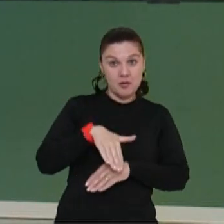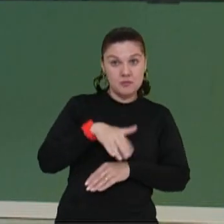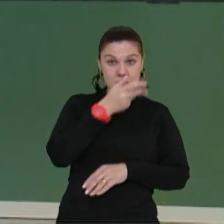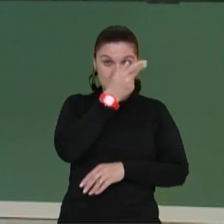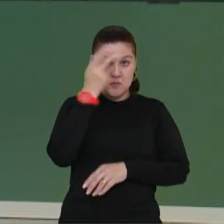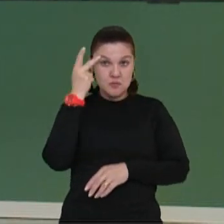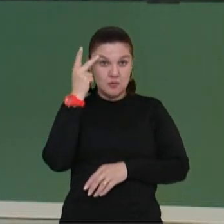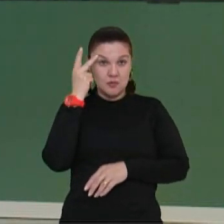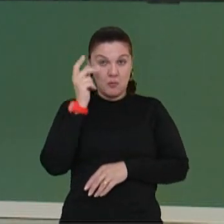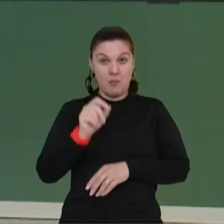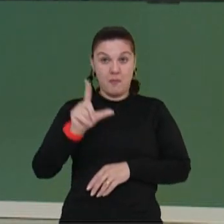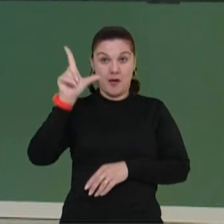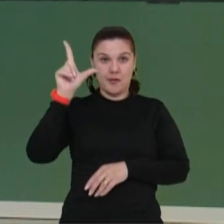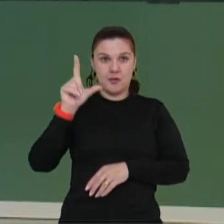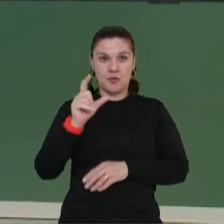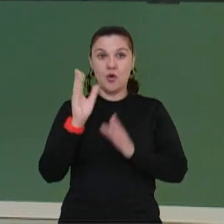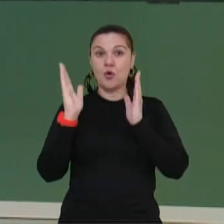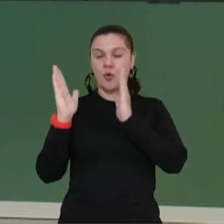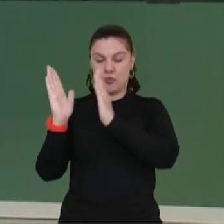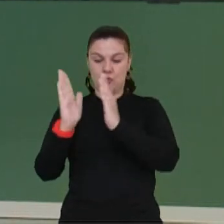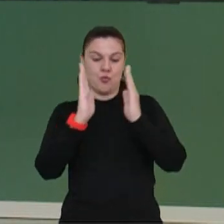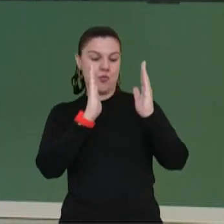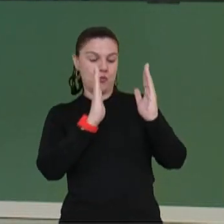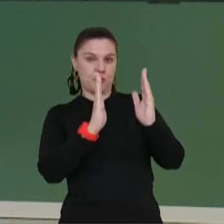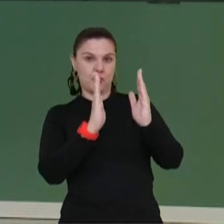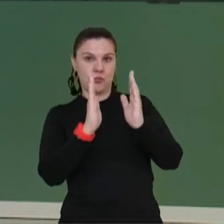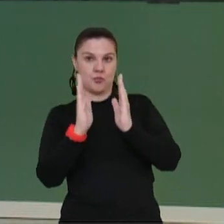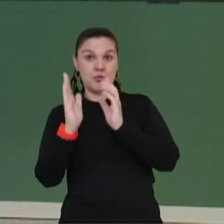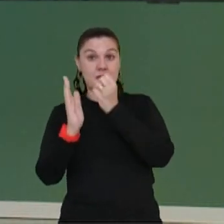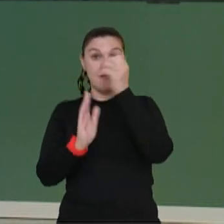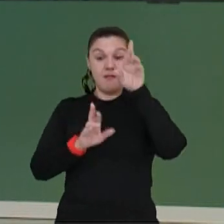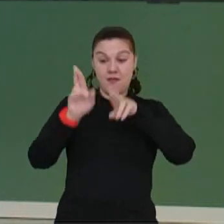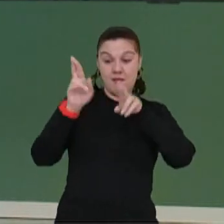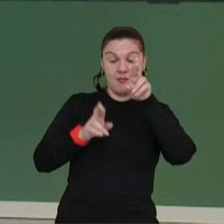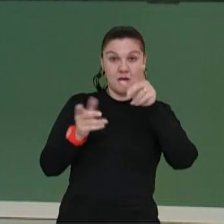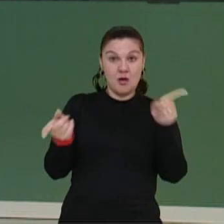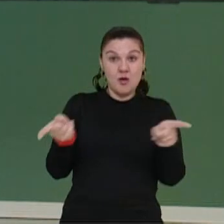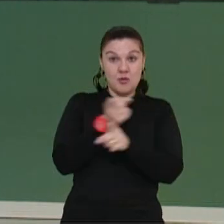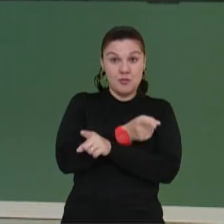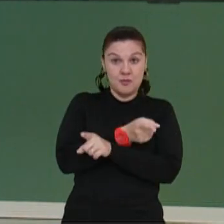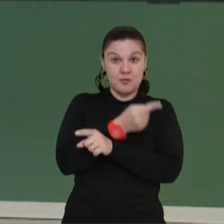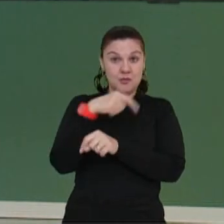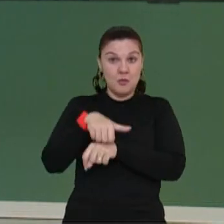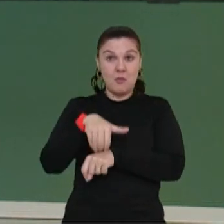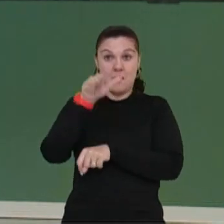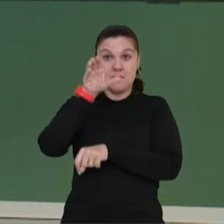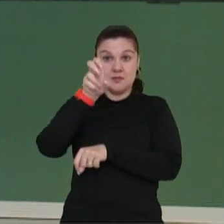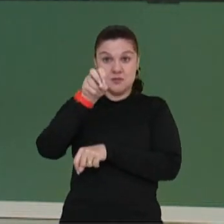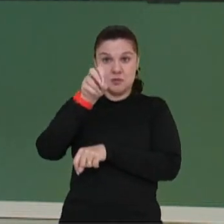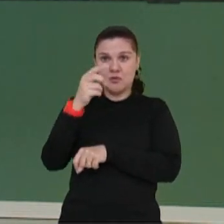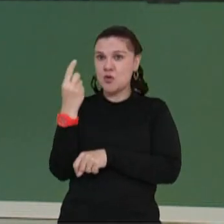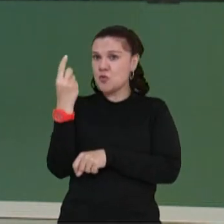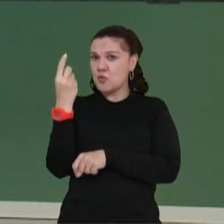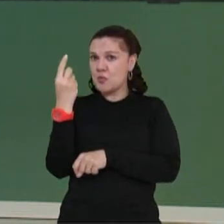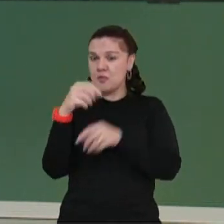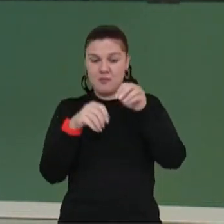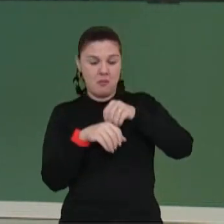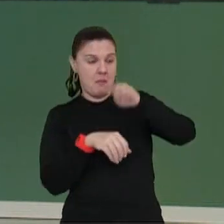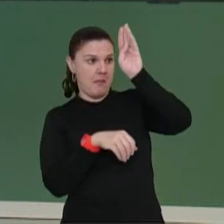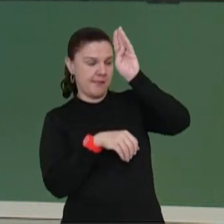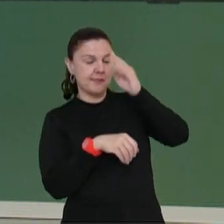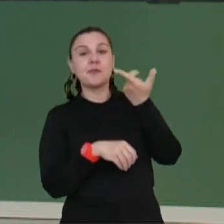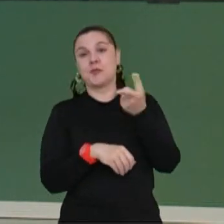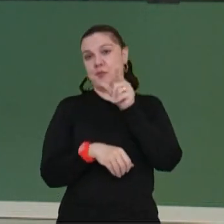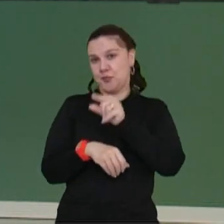pensar o seguinte, eu tenho que pensar da classe que eu estou considerando em relação às outras. Então aqui, acima de 50 eu tenho 1. Em relação às demais,